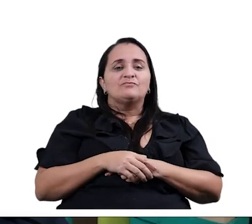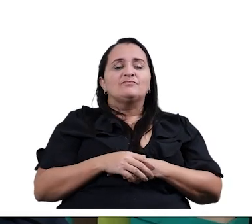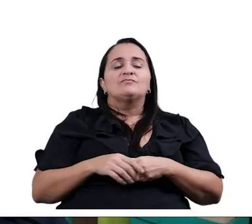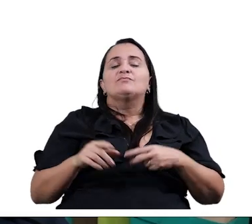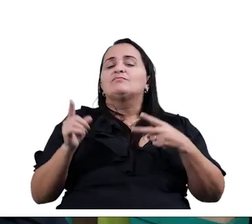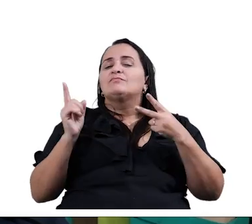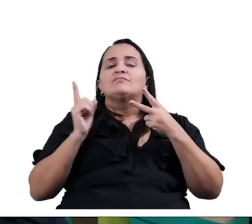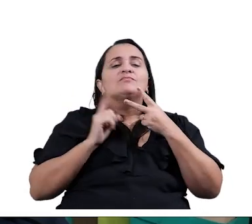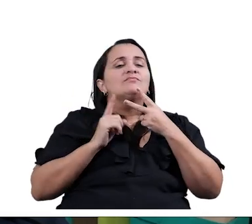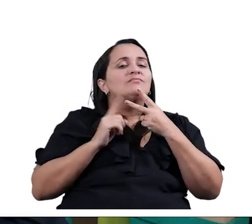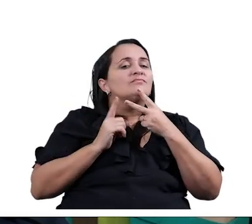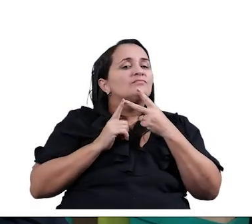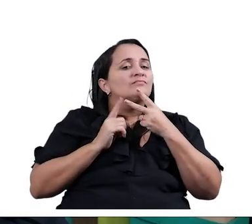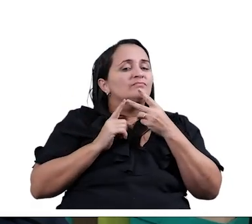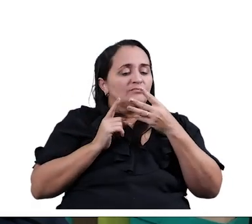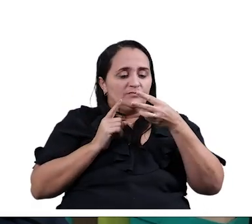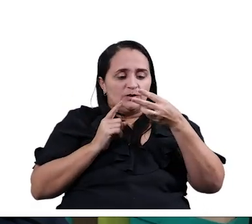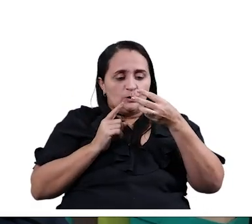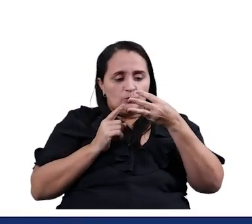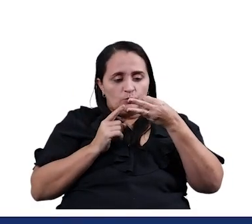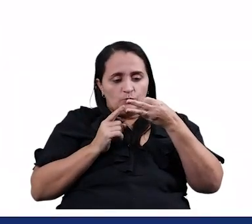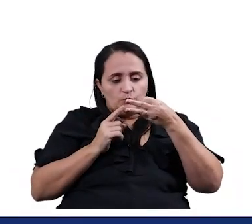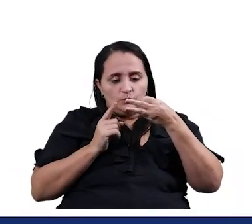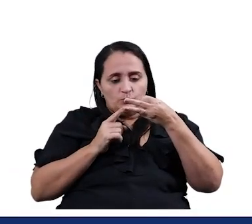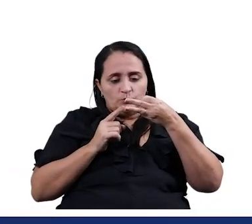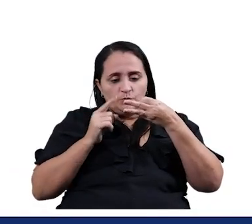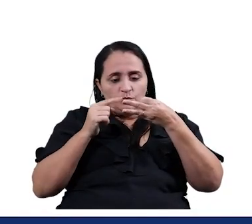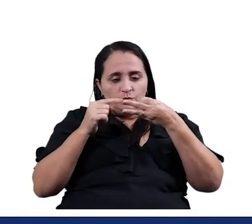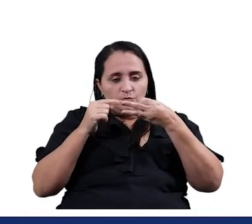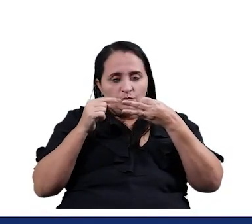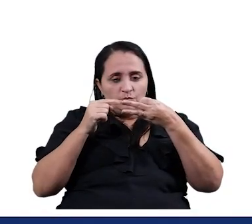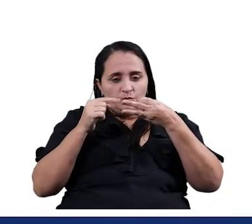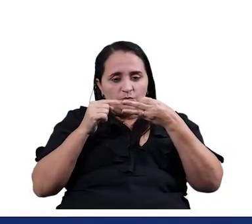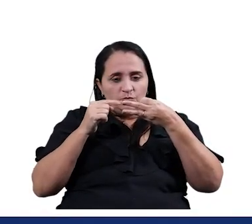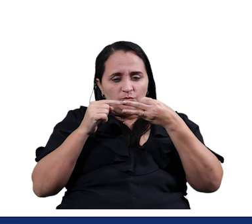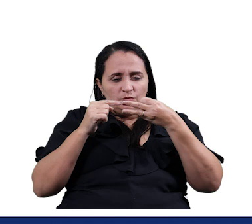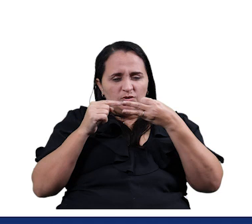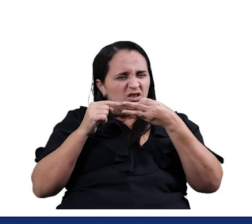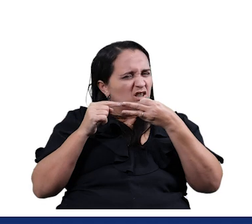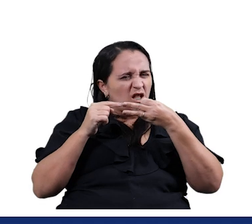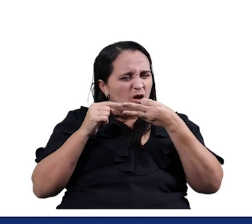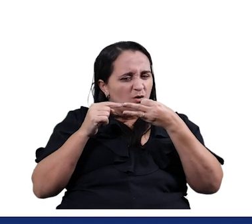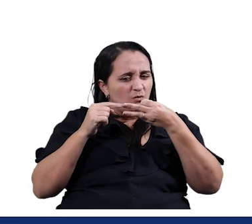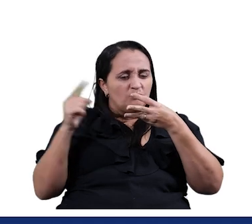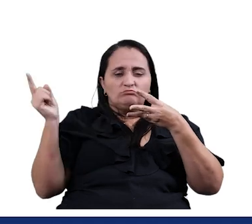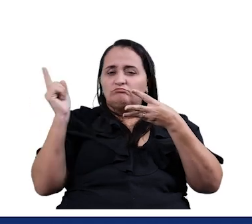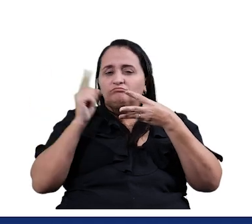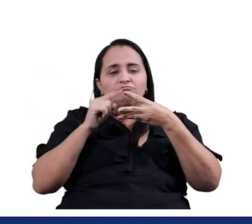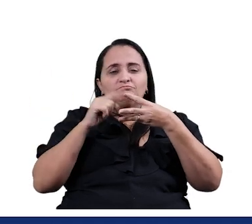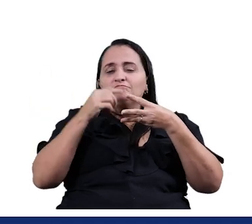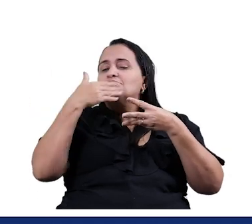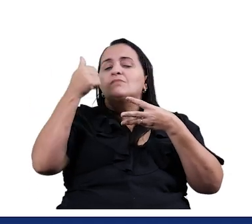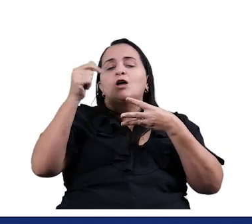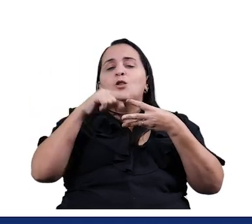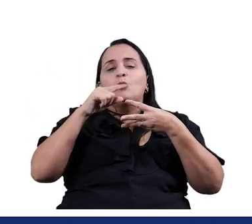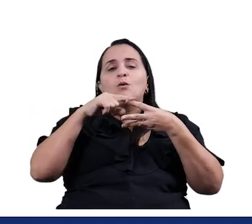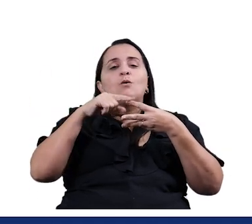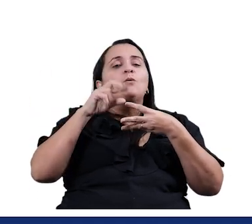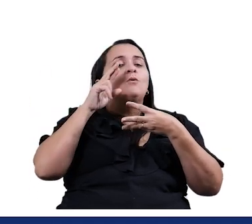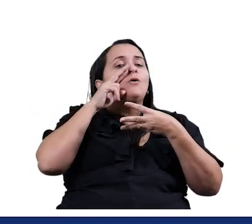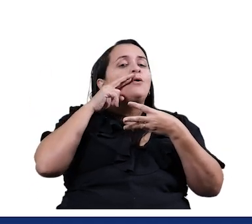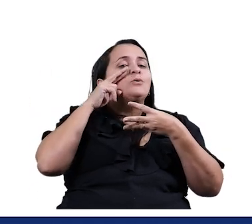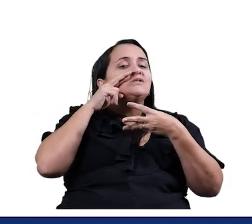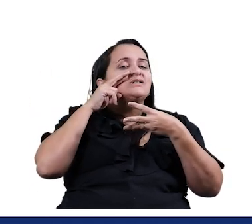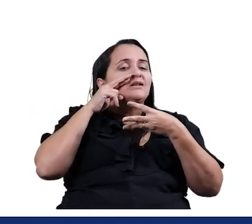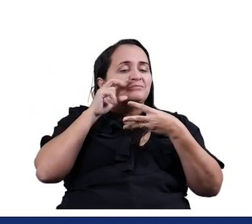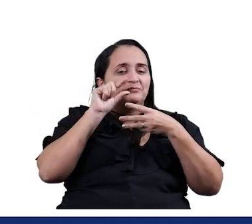Vamos então para a pergunta aqui do meio. Ou melhor, Vamos para a pergunta cor-de-rosa. Qual o